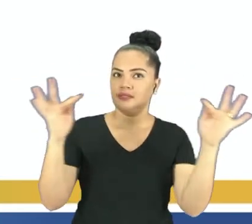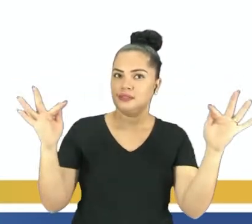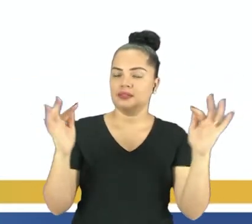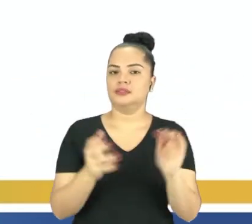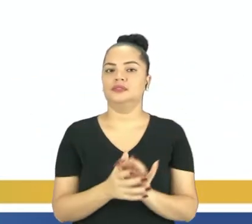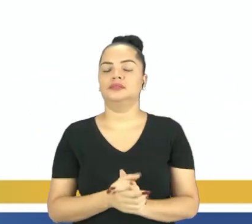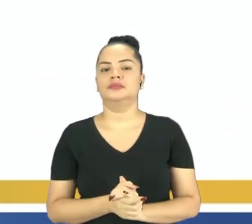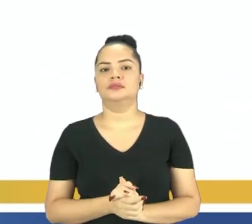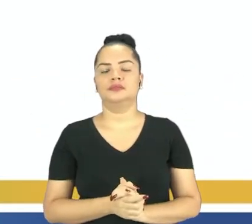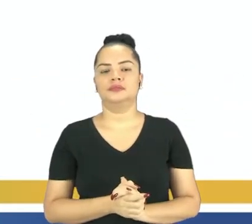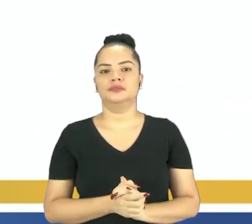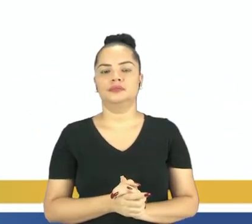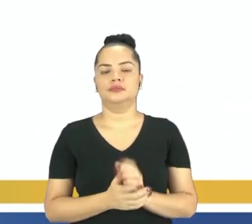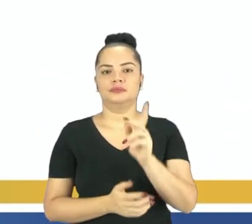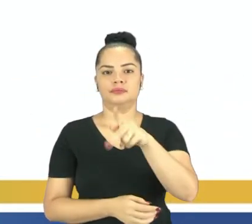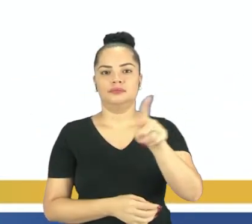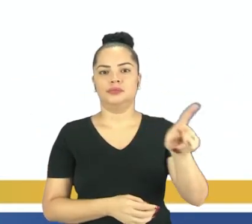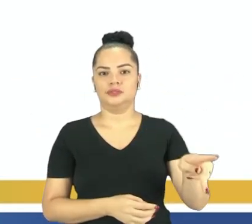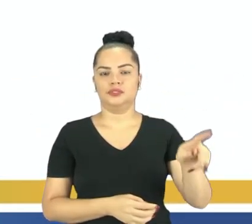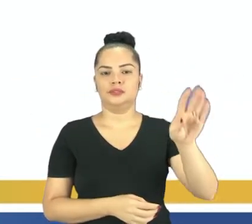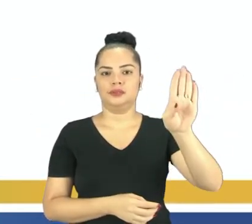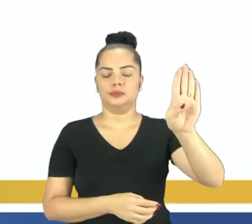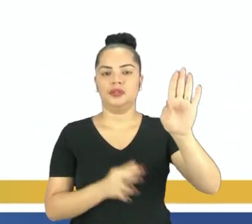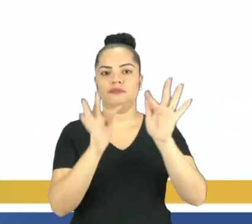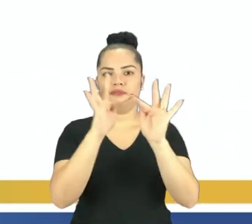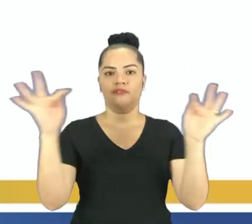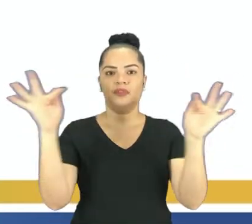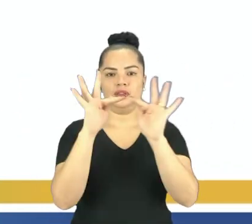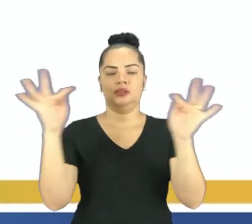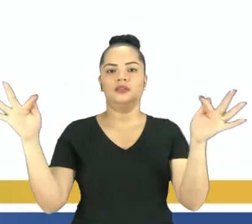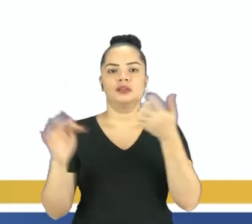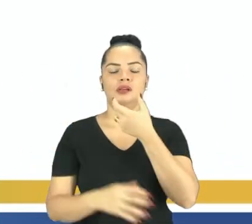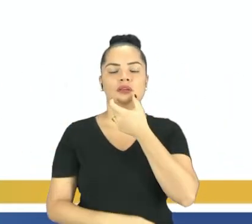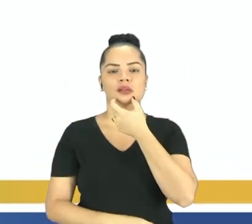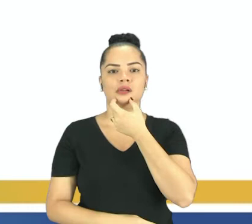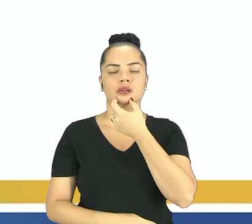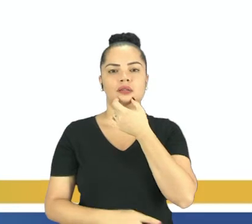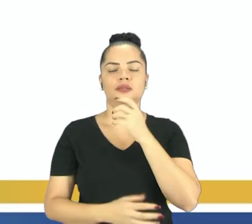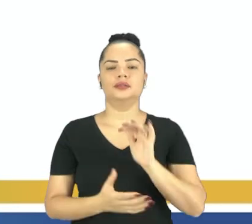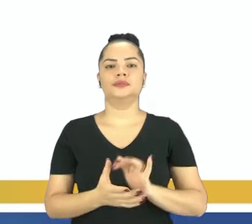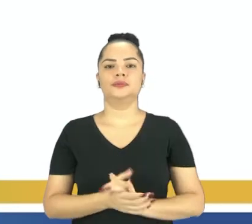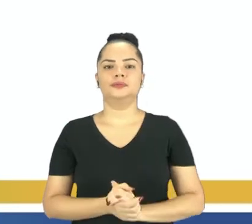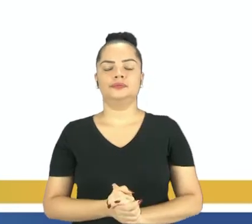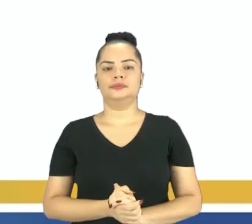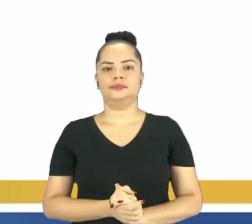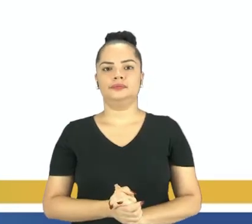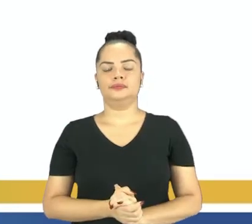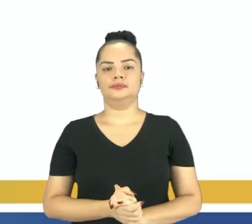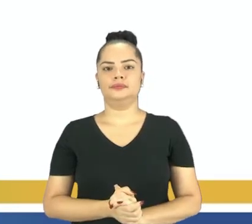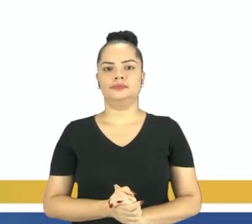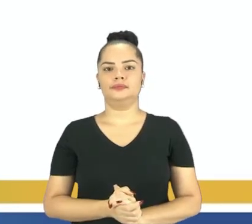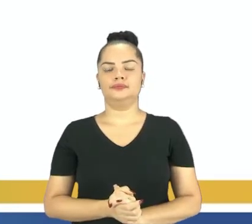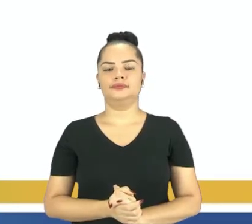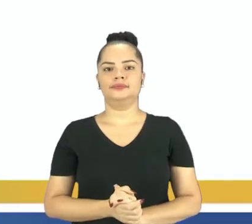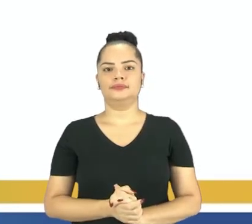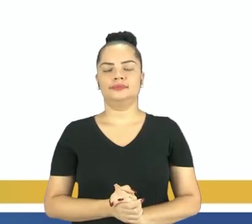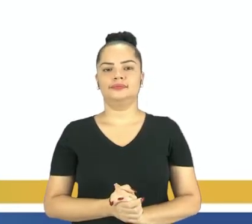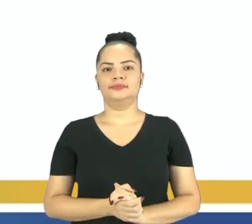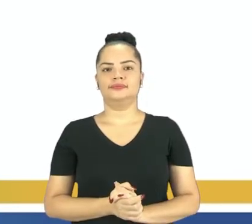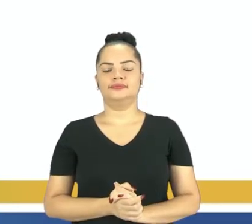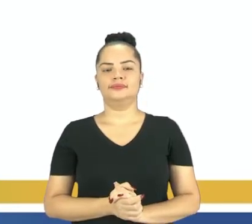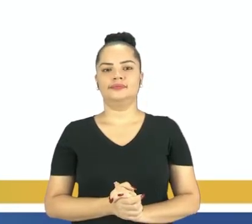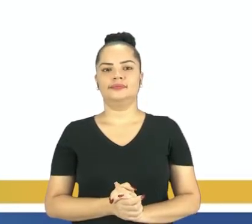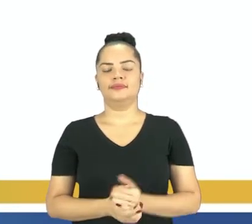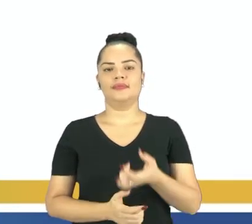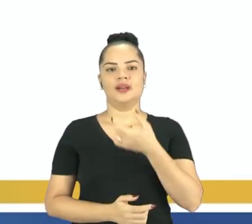didn't understand, na letra A. Na letra B, may I go to the bathroom? Letra C, may